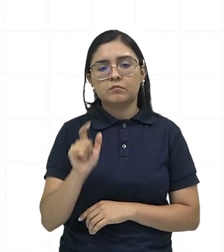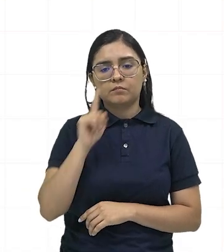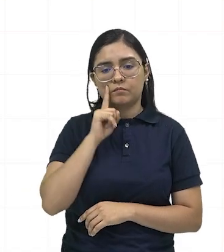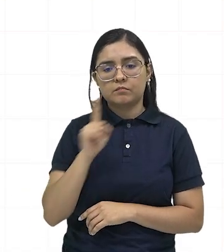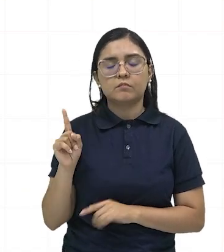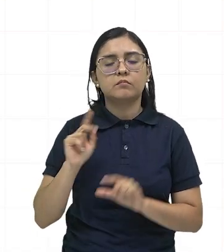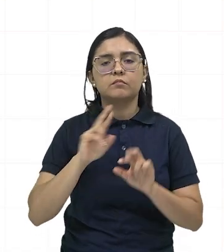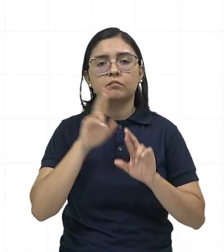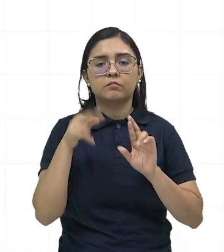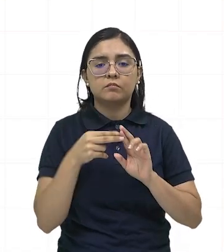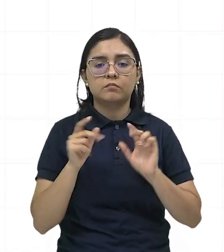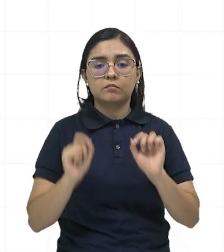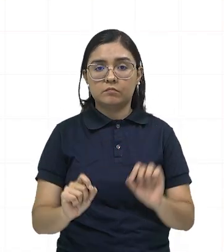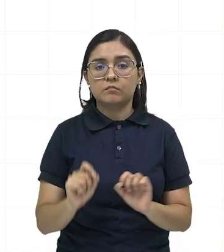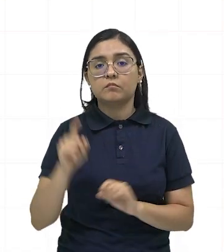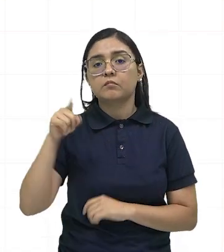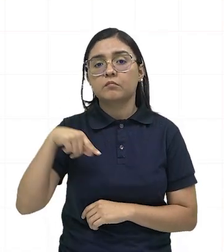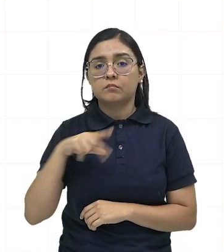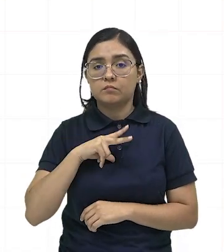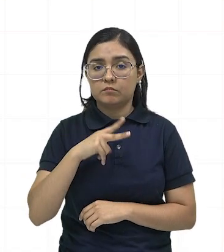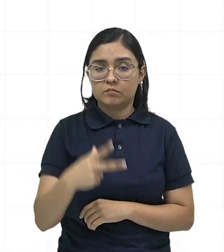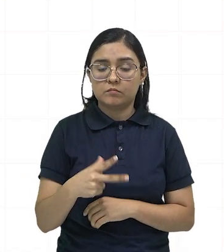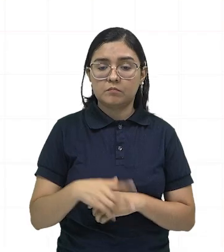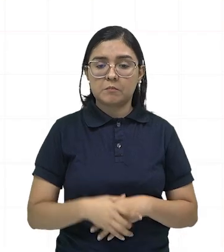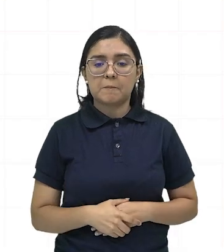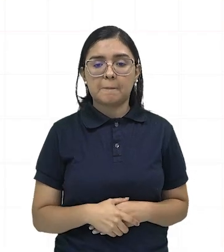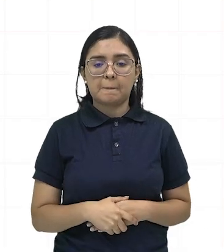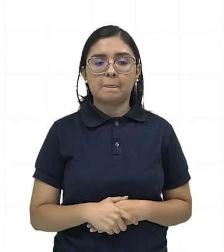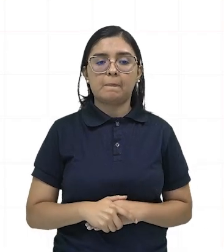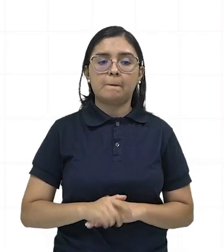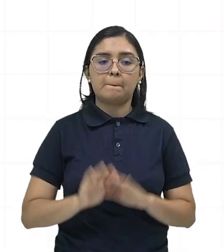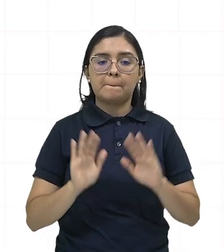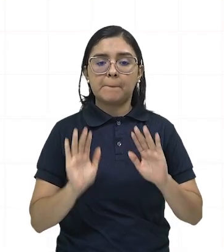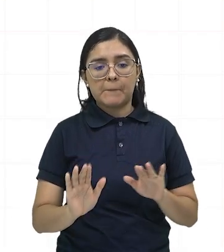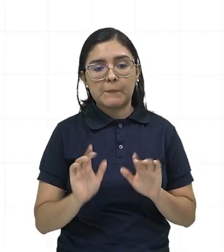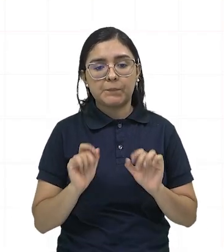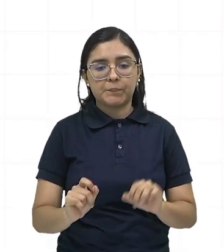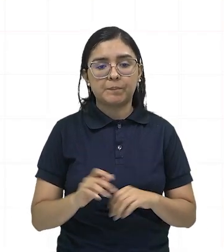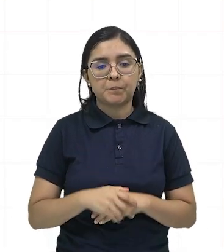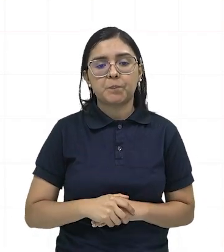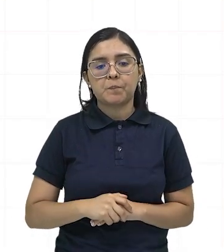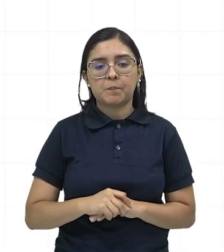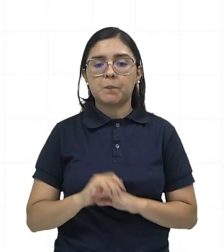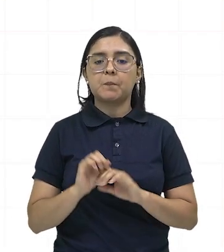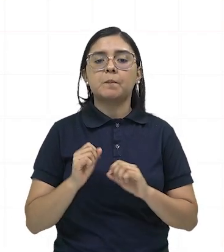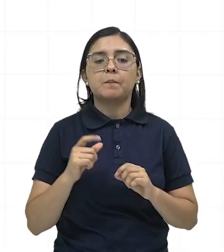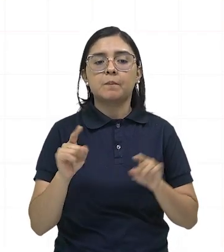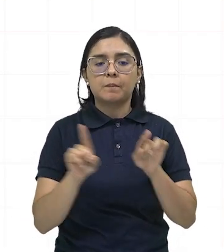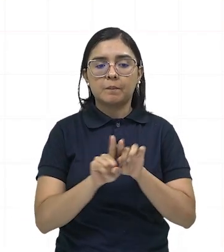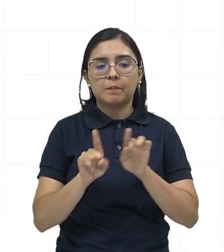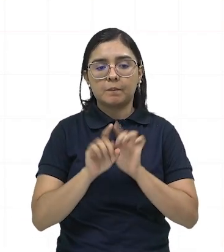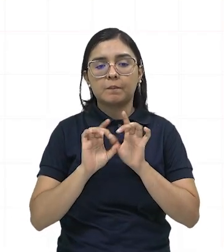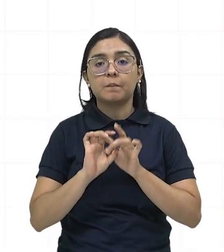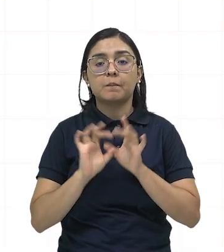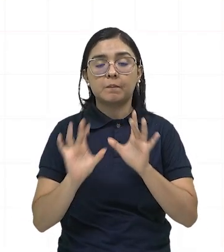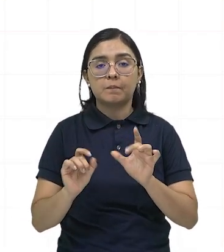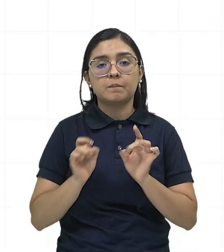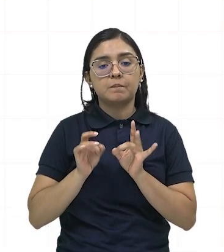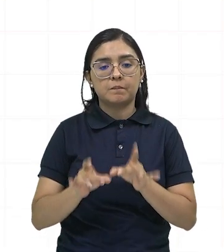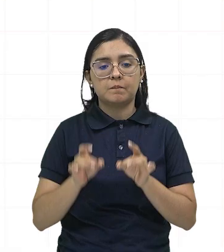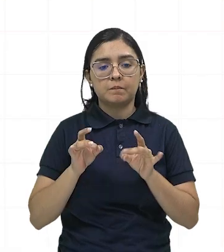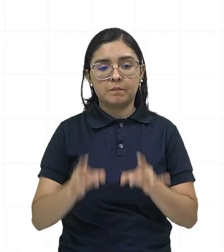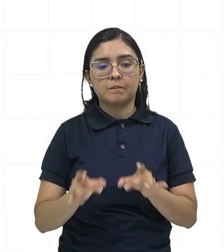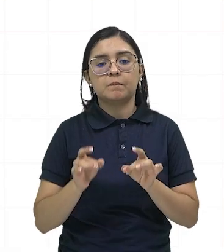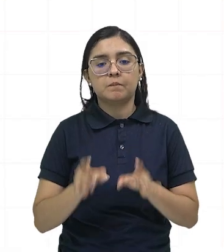lusitano, refere-se a Portugal, também. Este, em contrapartida, forneceu a liberdade de comércio